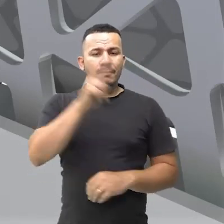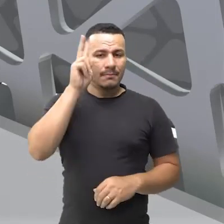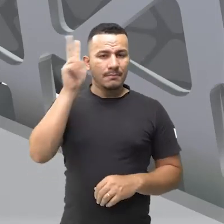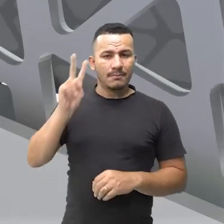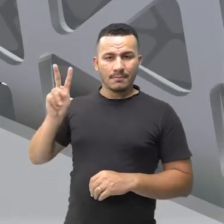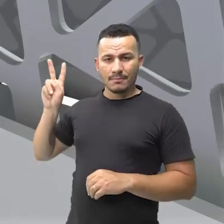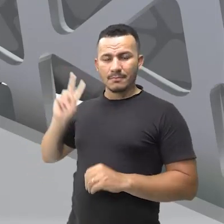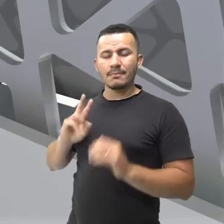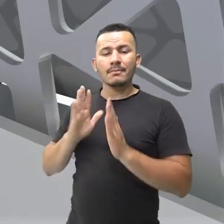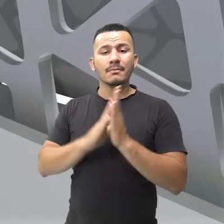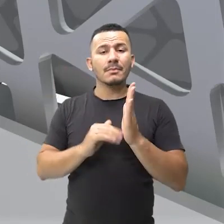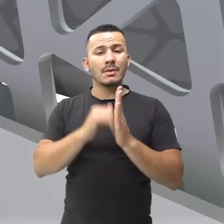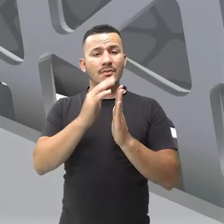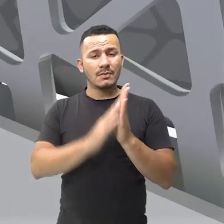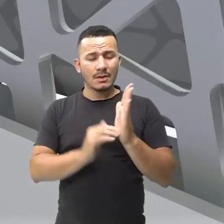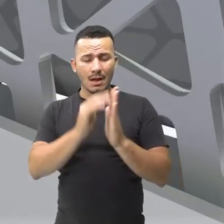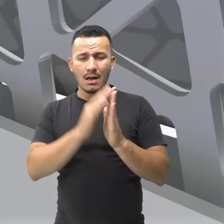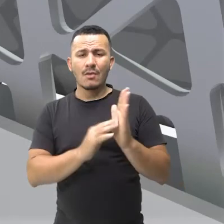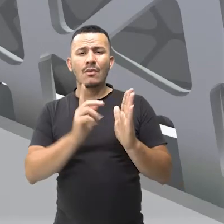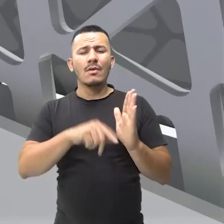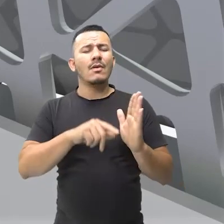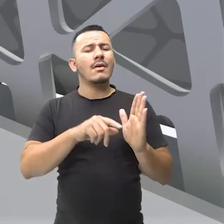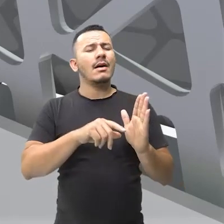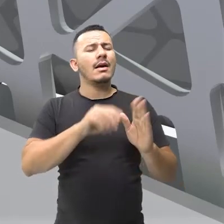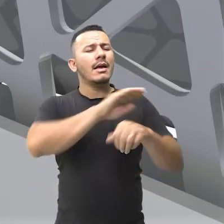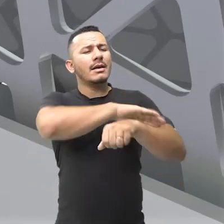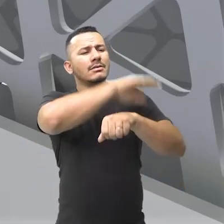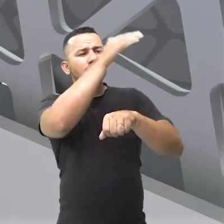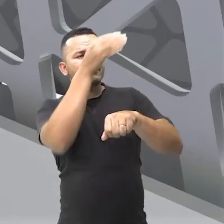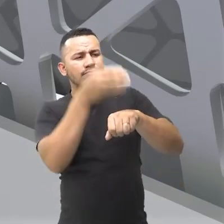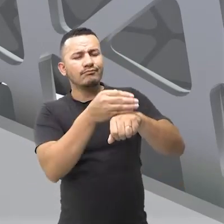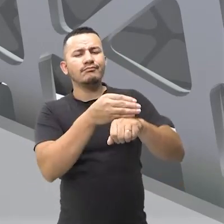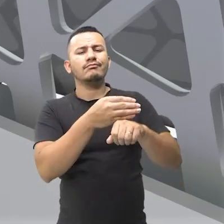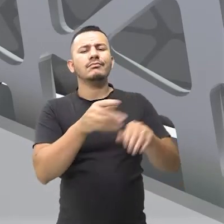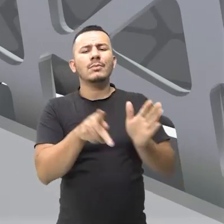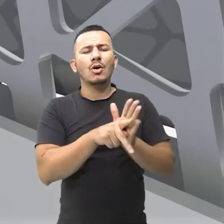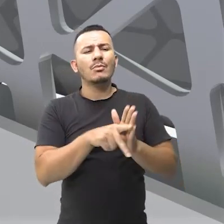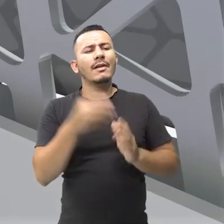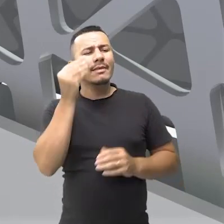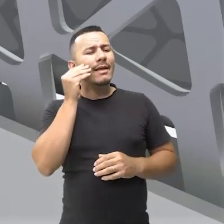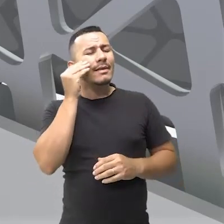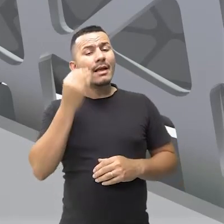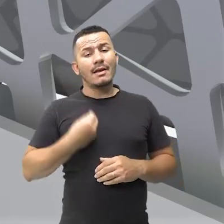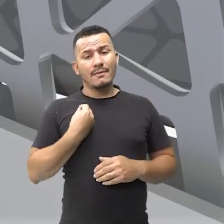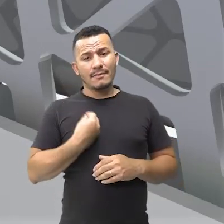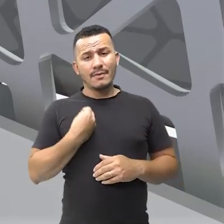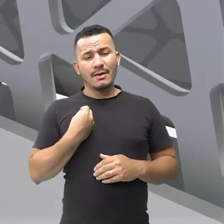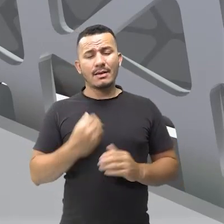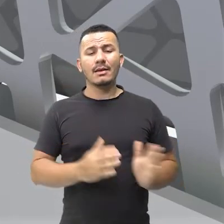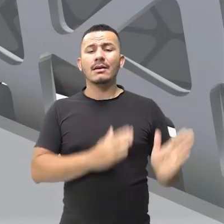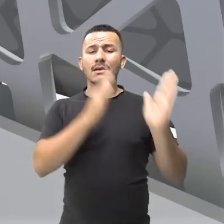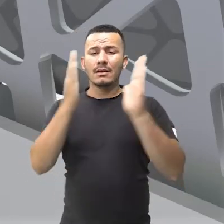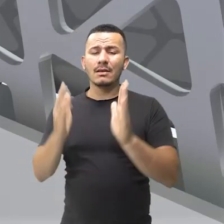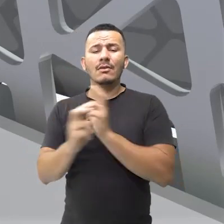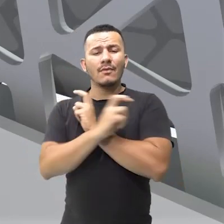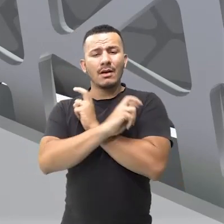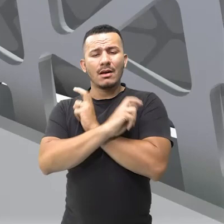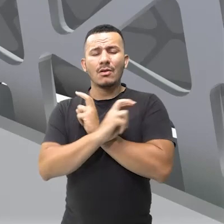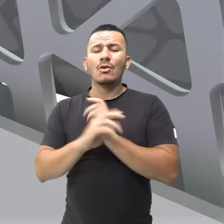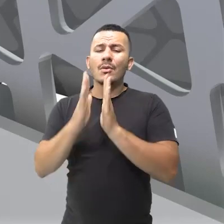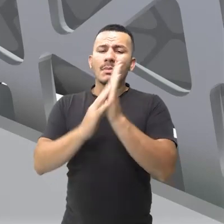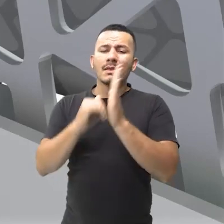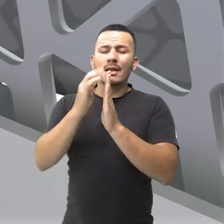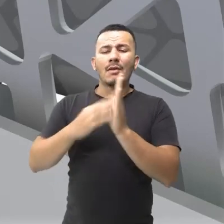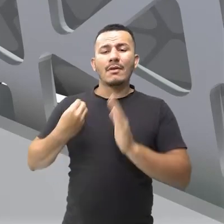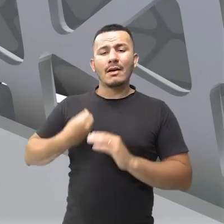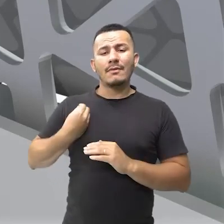eles pintavam uma forma de sobrevivência, era uma pintura ritualística. Já os faraós, eles pintavam ali o cotidiano, porque